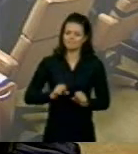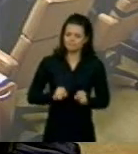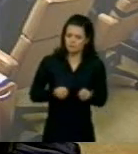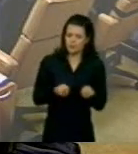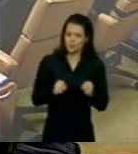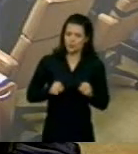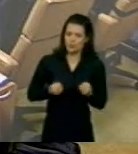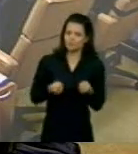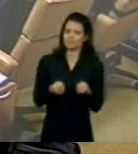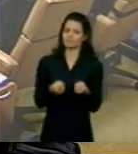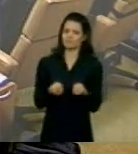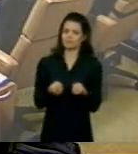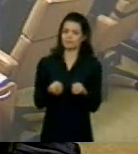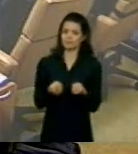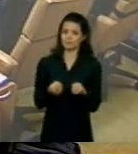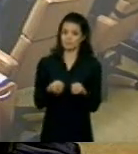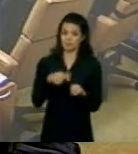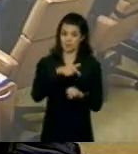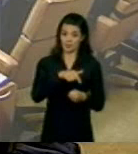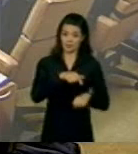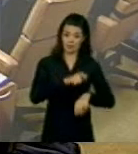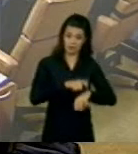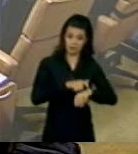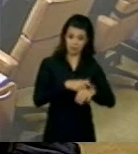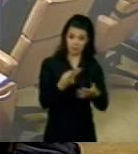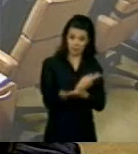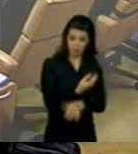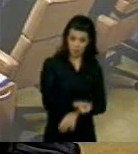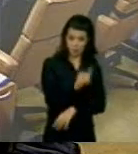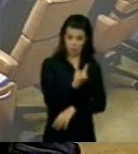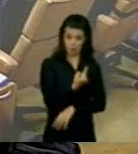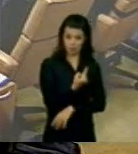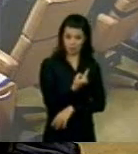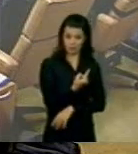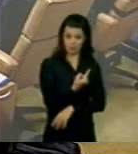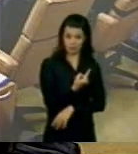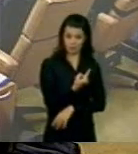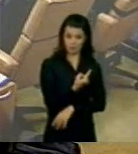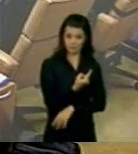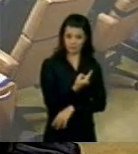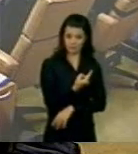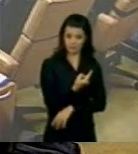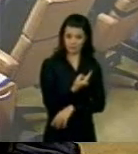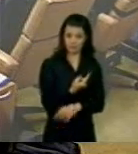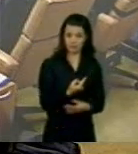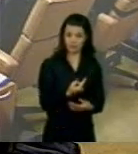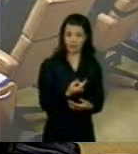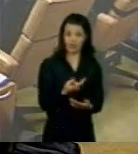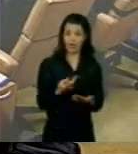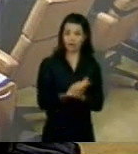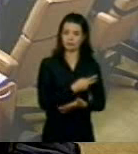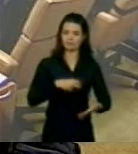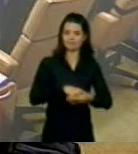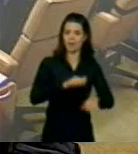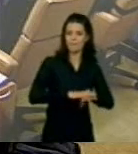que, nesses casos específicos, a responsabilização seja ainda mais forte e seja,